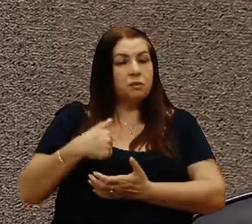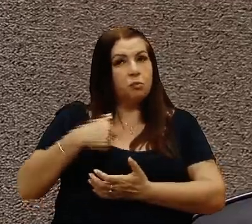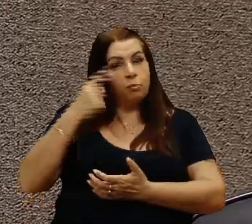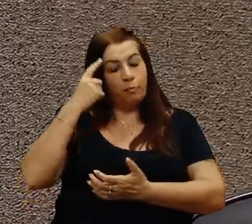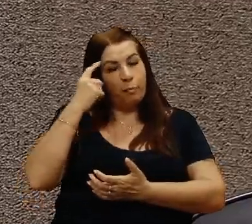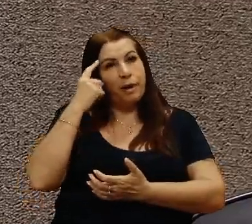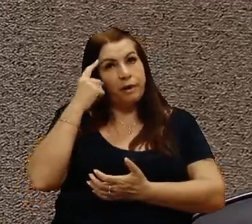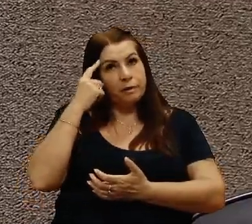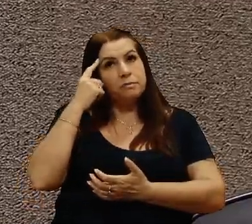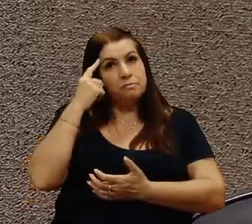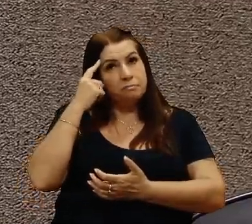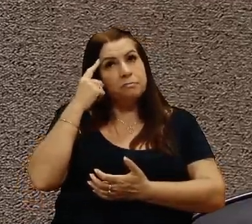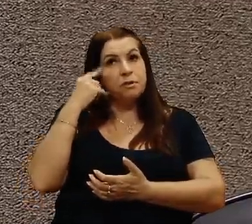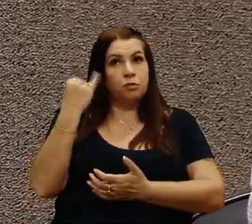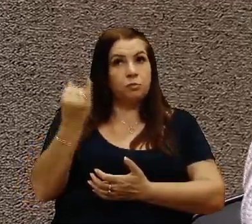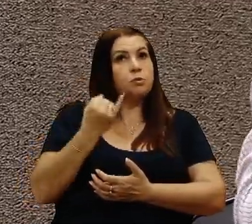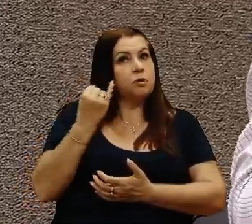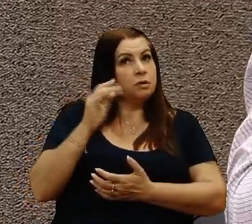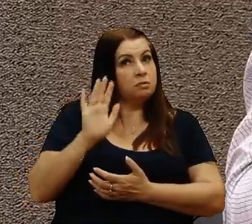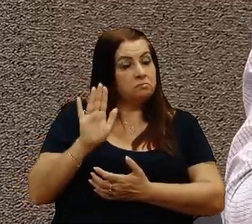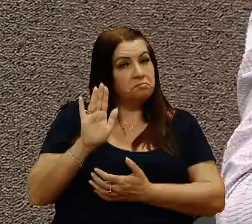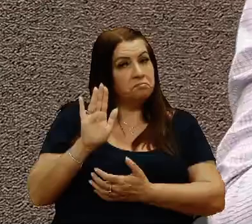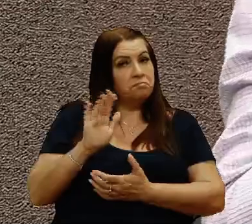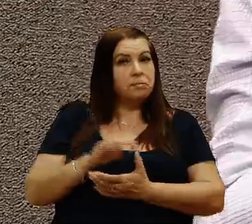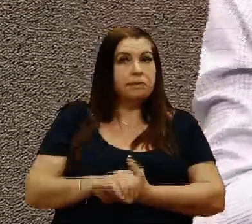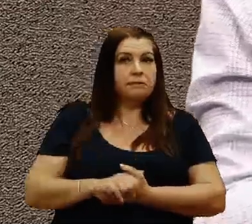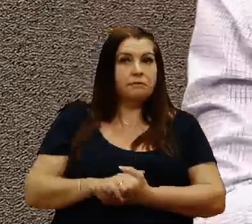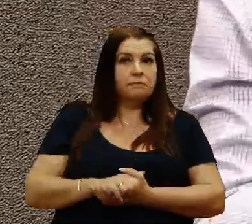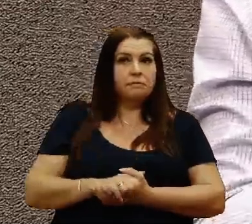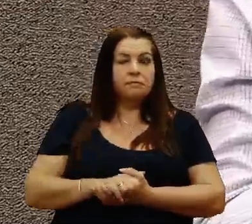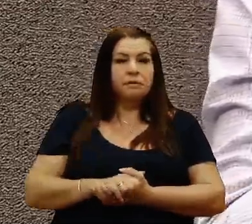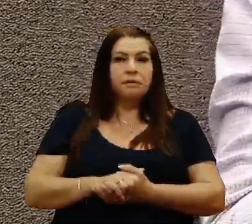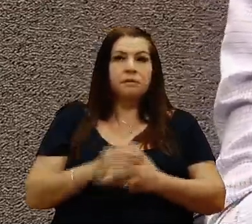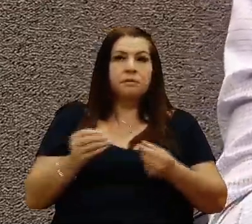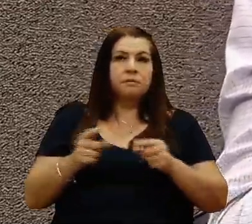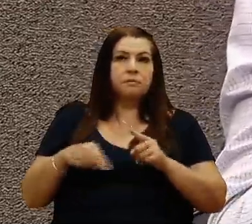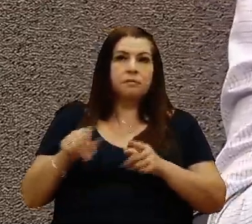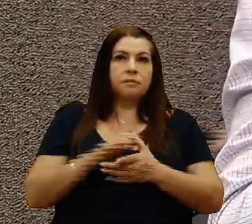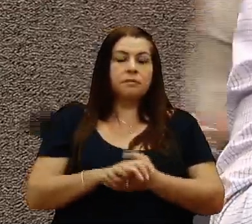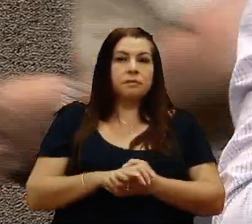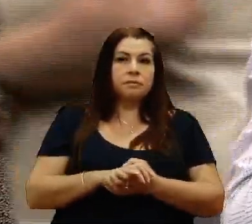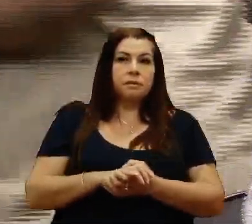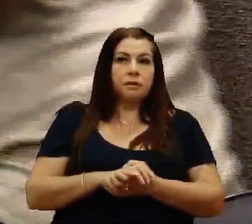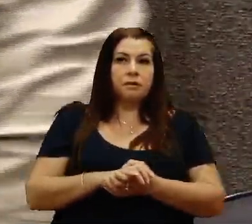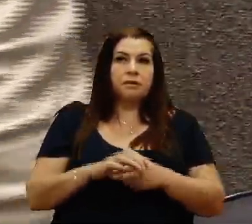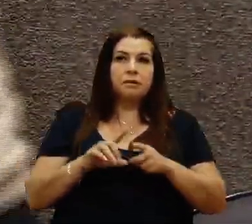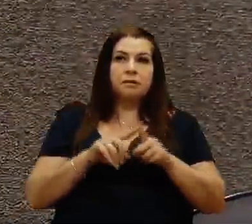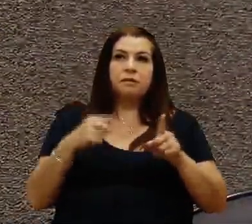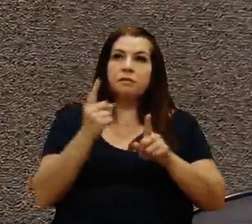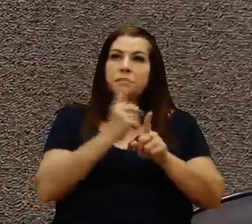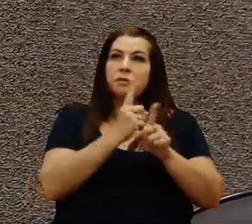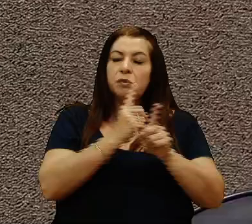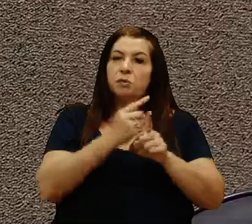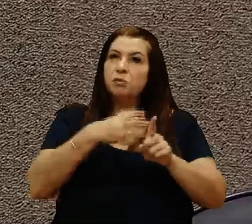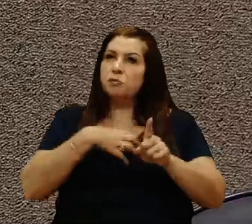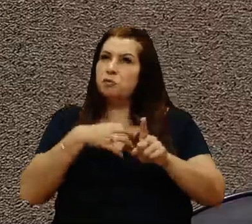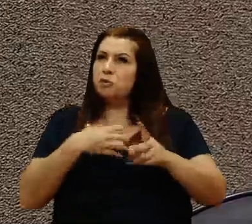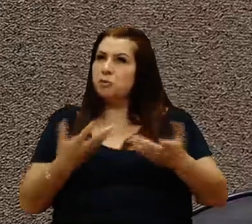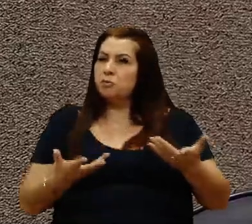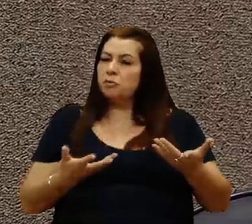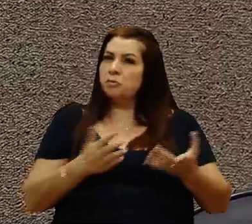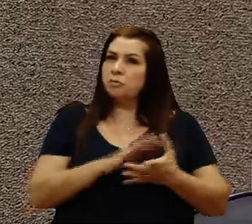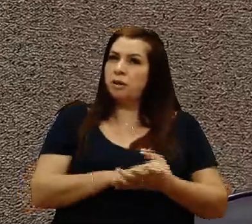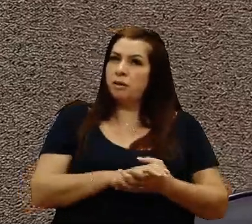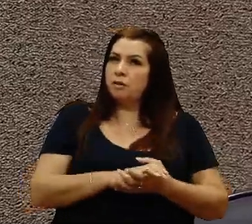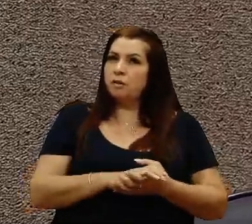viável, vereador Libardi, que envie para essa casa, para que se encontre uma forma que